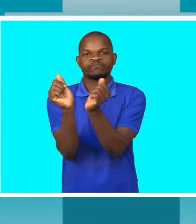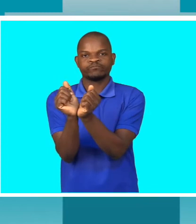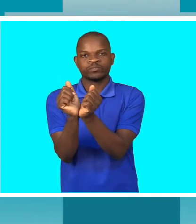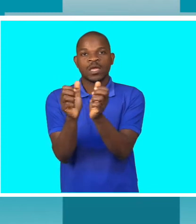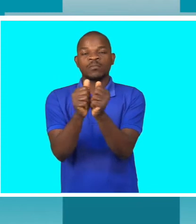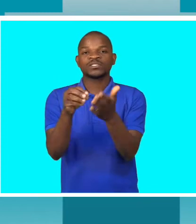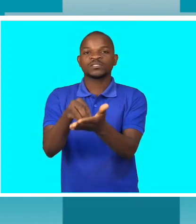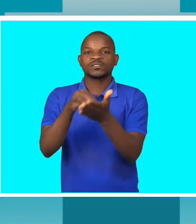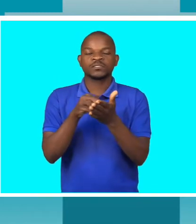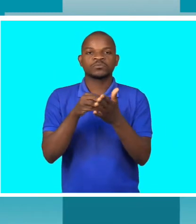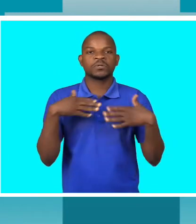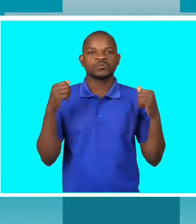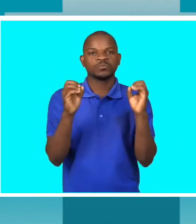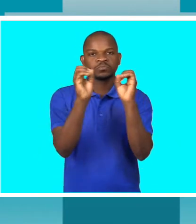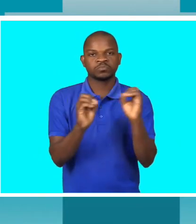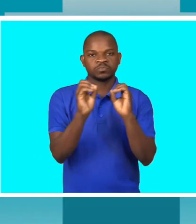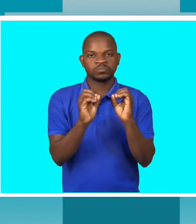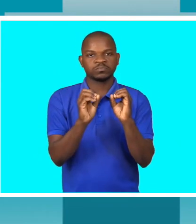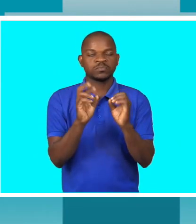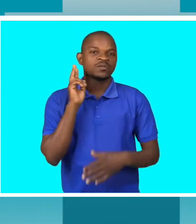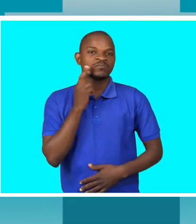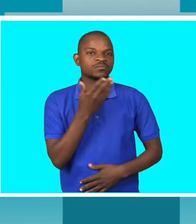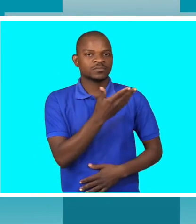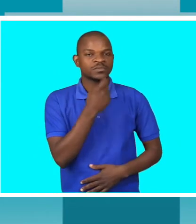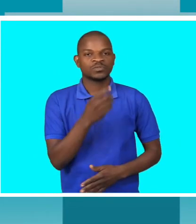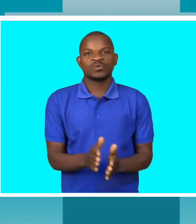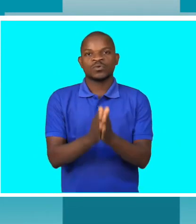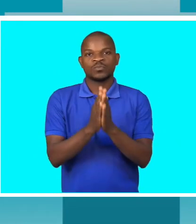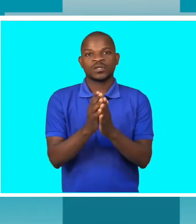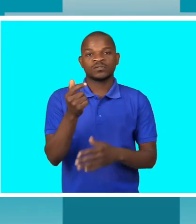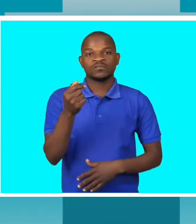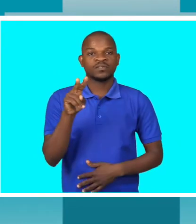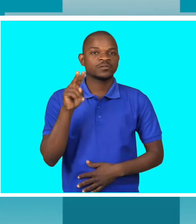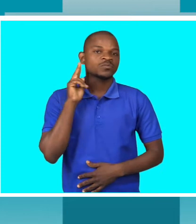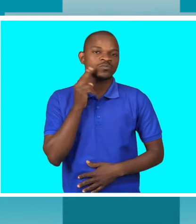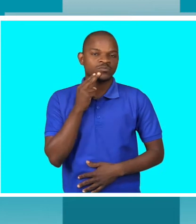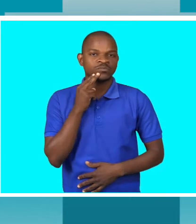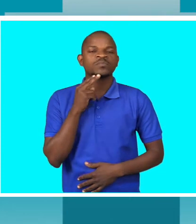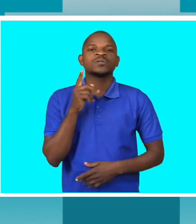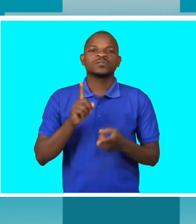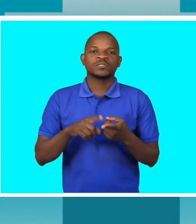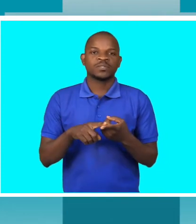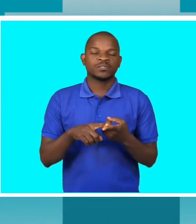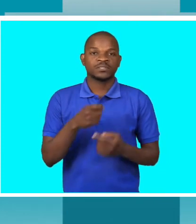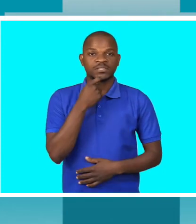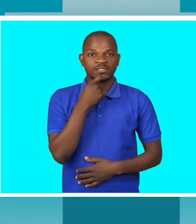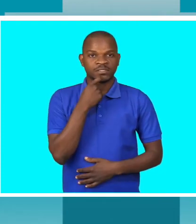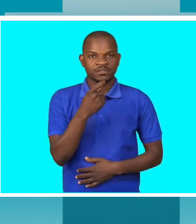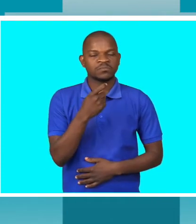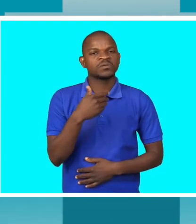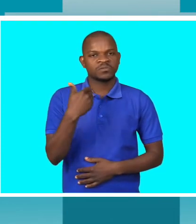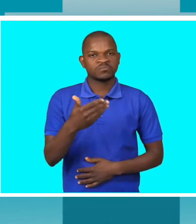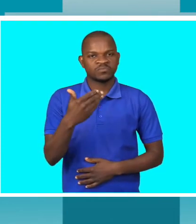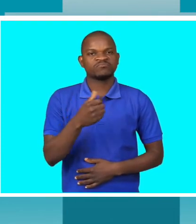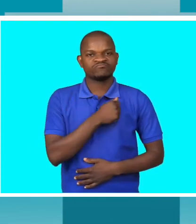Ricardo, explica um pouco que impacto se alguém está preso e não tem acesso aos serviços